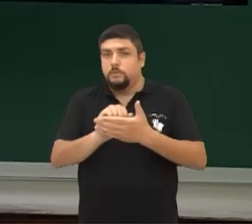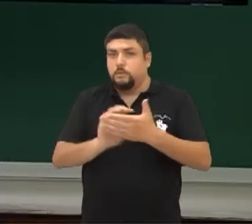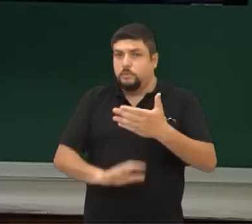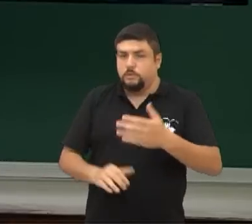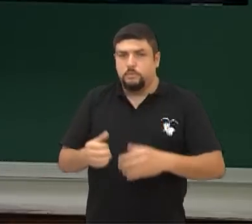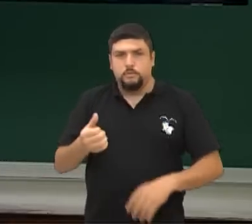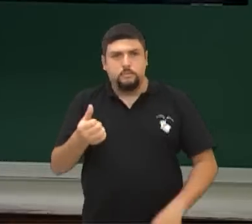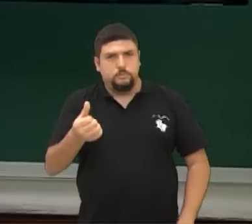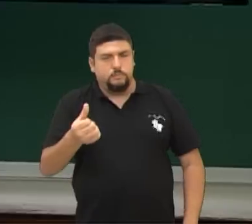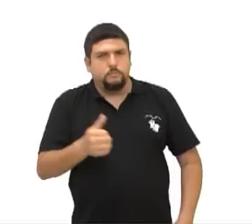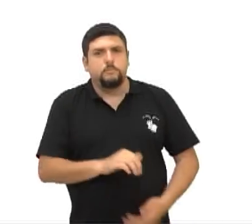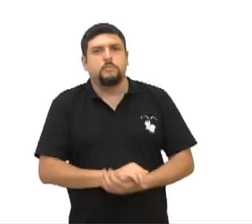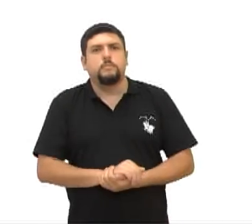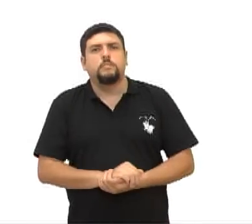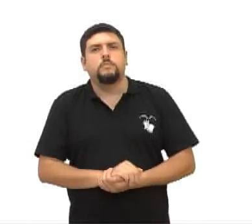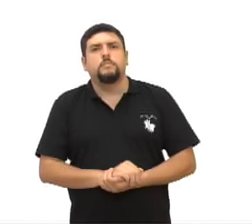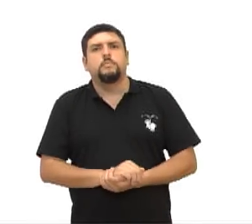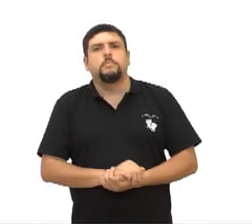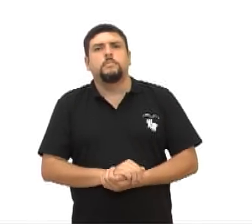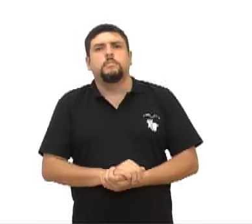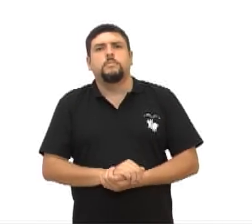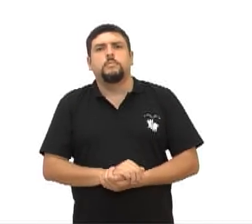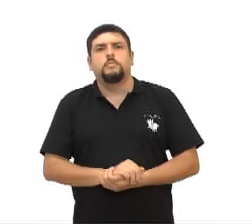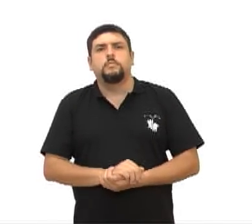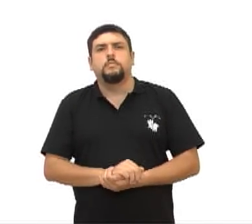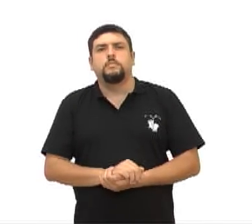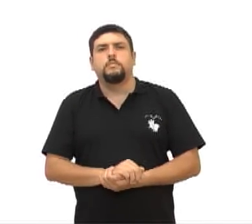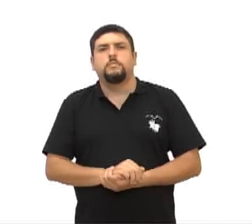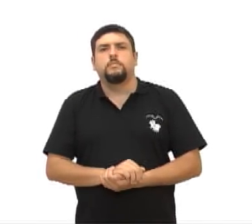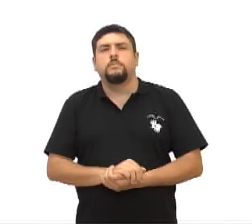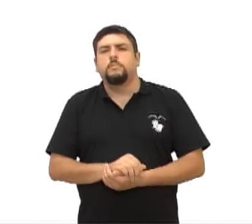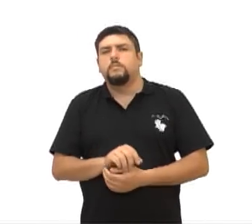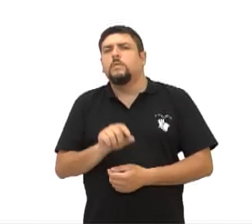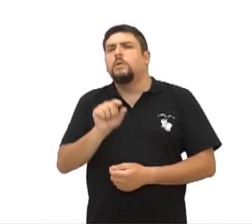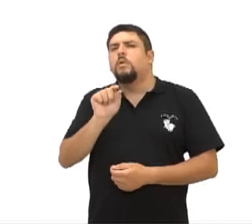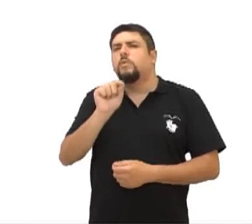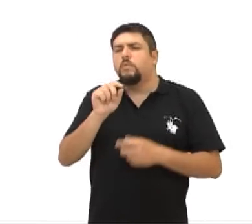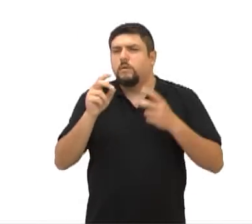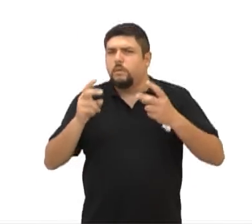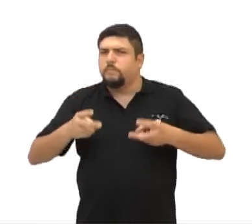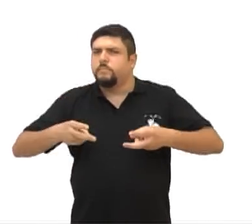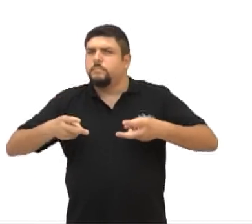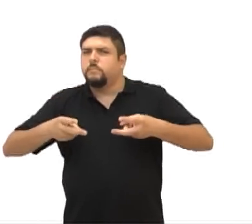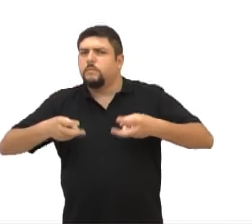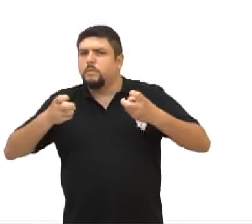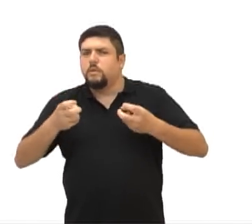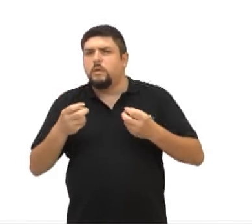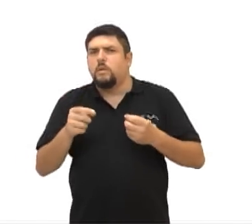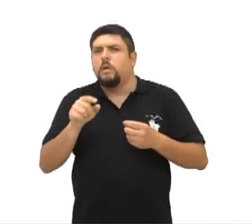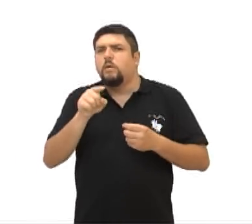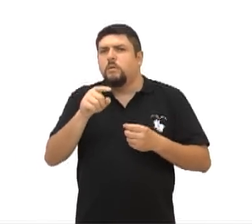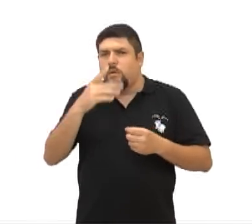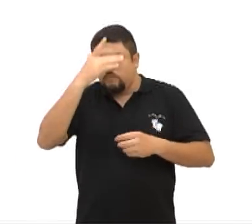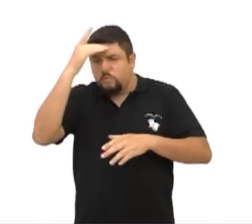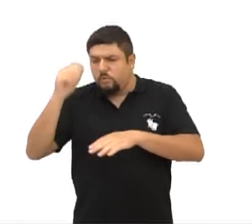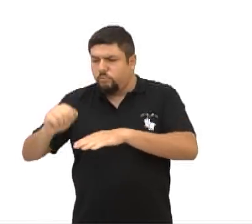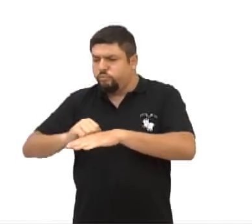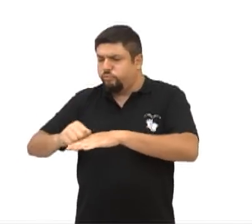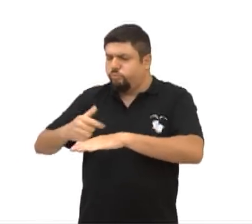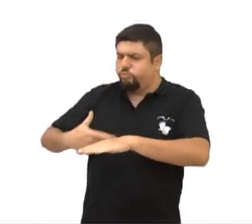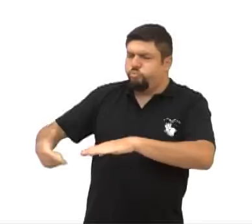6. O que você acha sobre o fato de pessoas lavarem carros